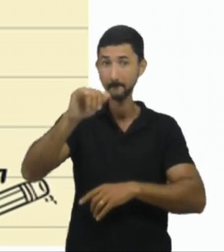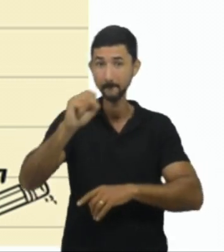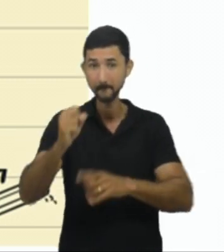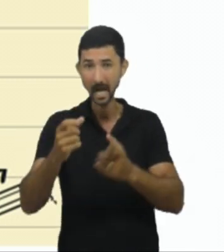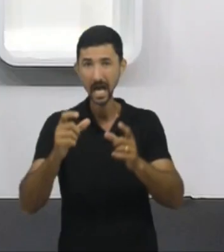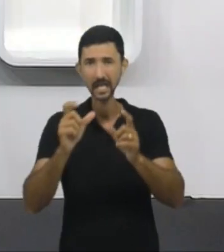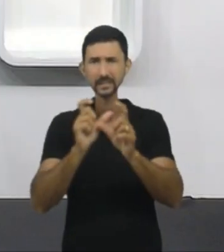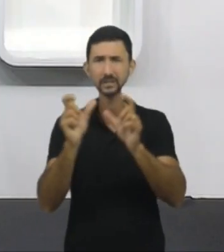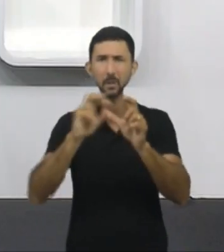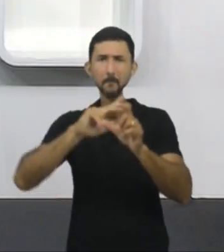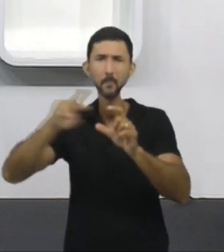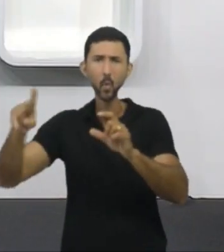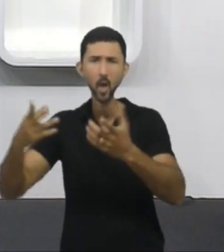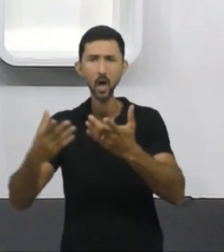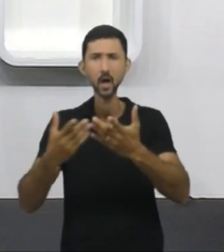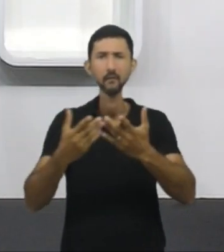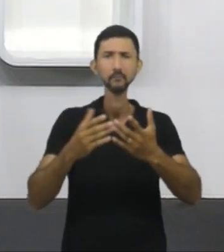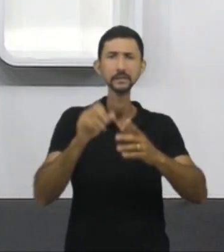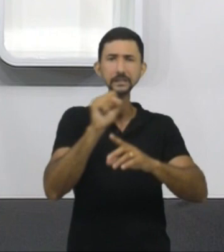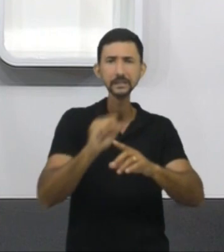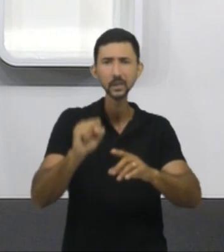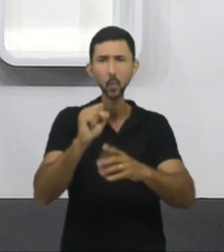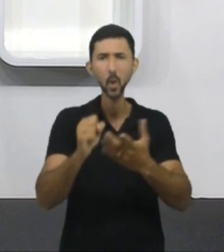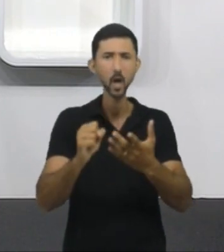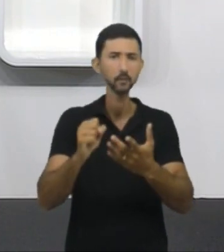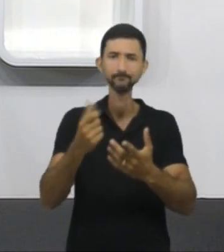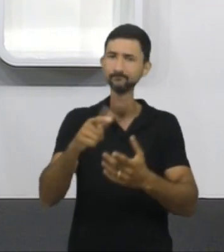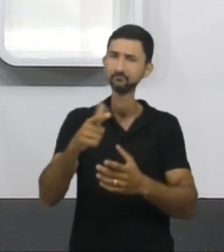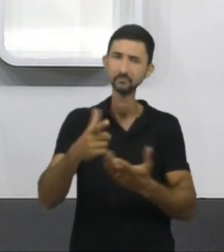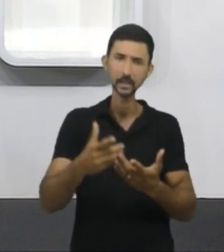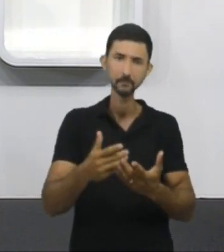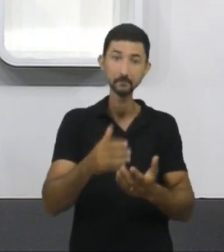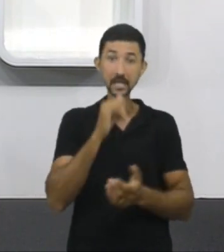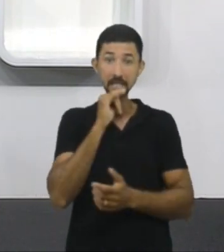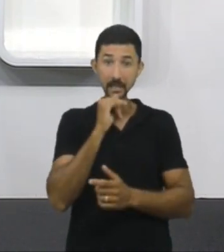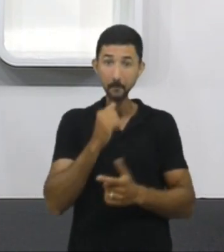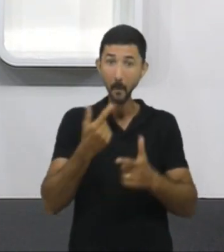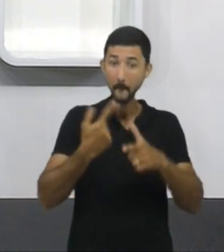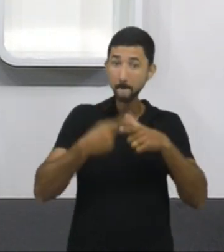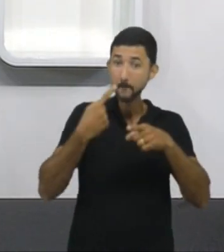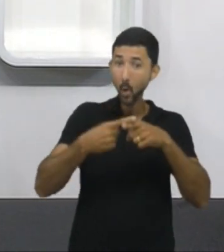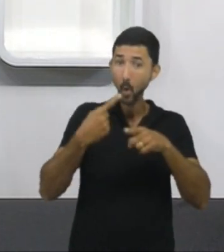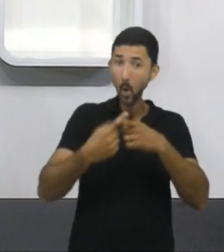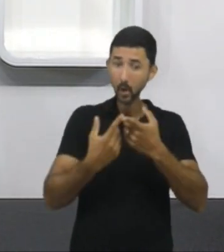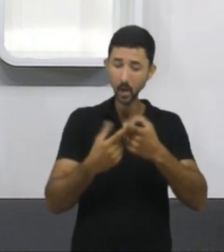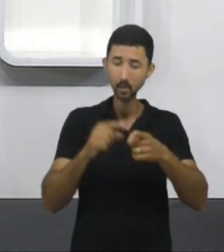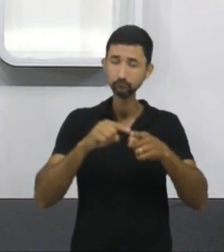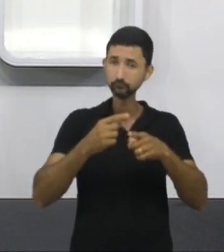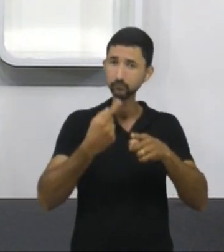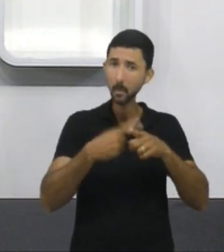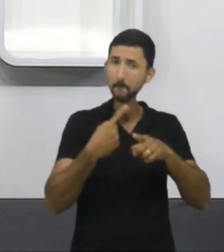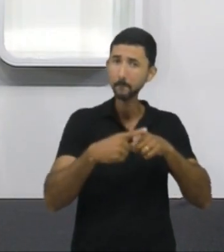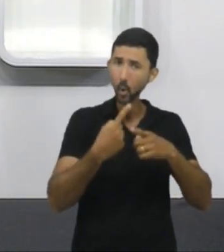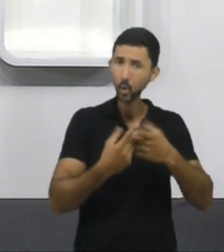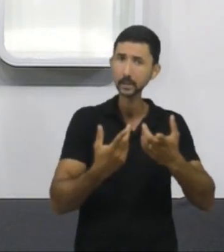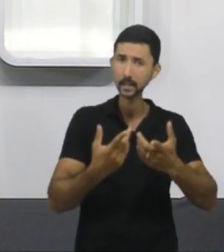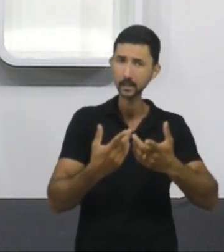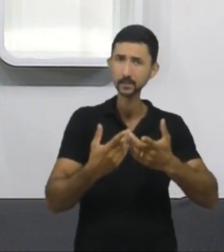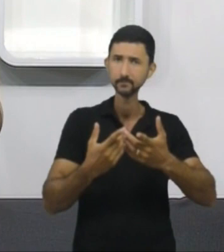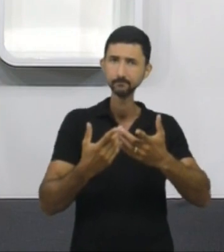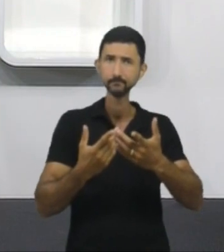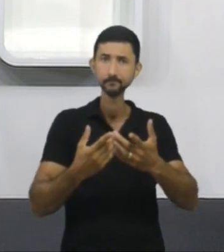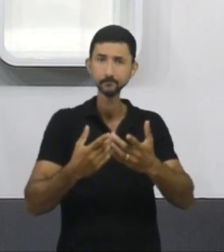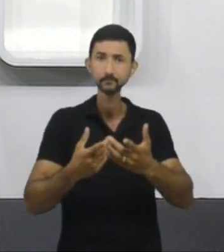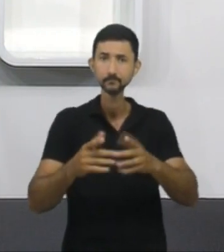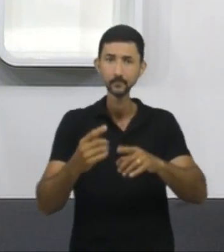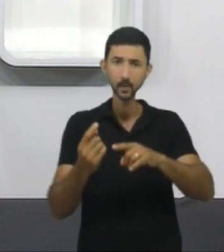nunca vai ter e no singular e no plural. O porquê, quando ele é flexionado, quando nós dizemos assim, os porquês,